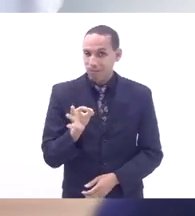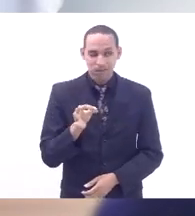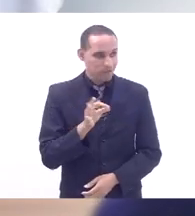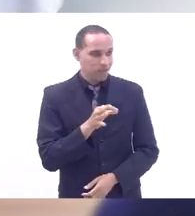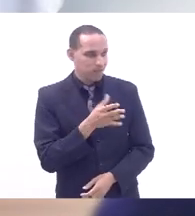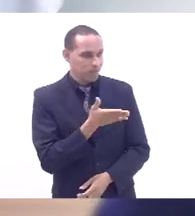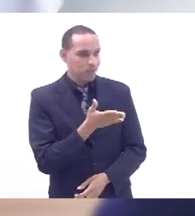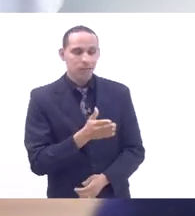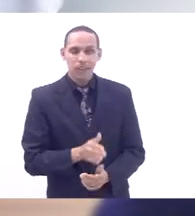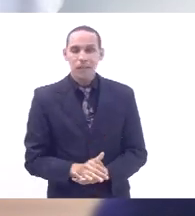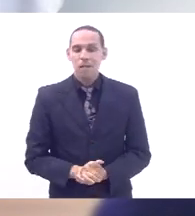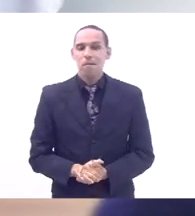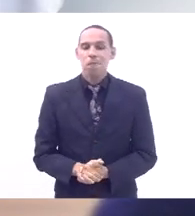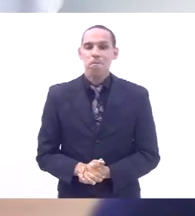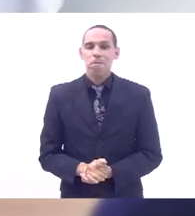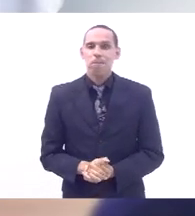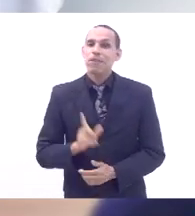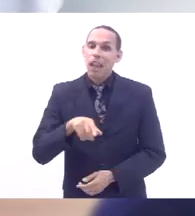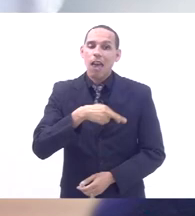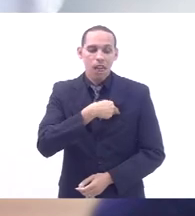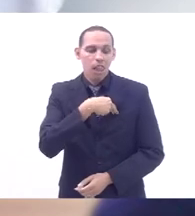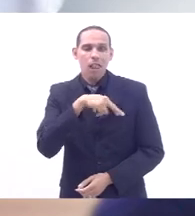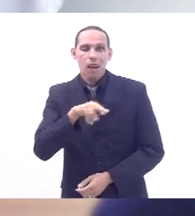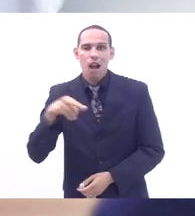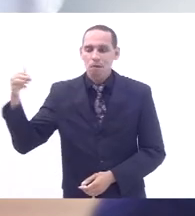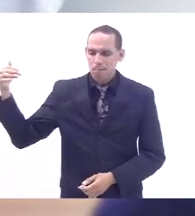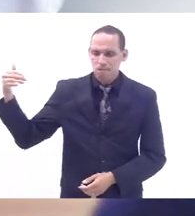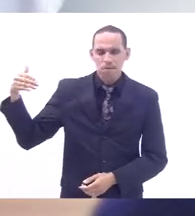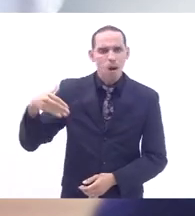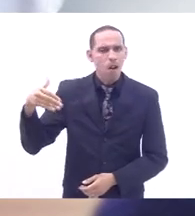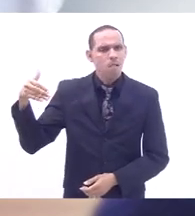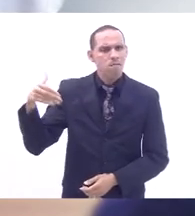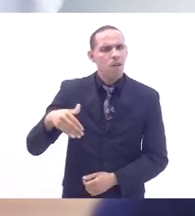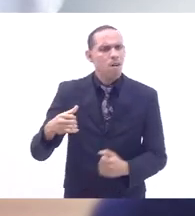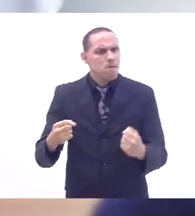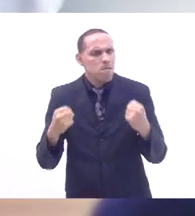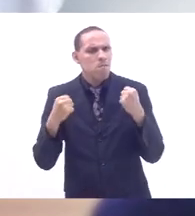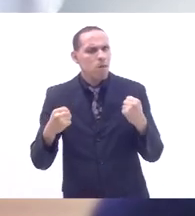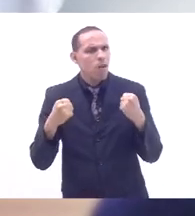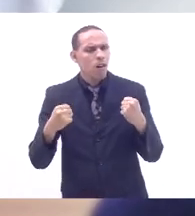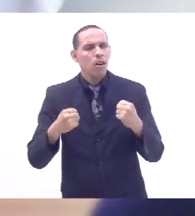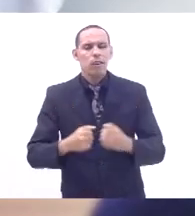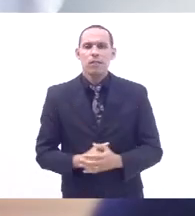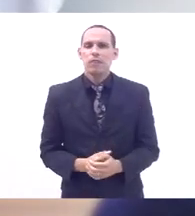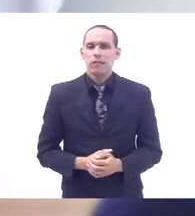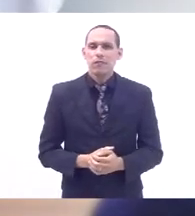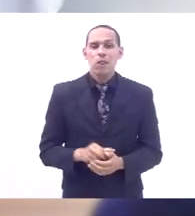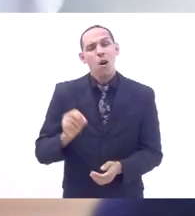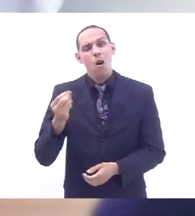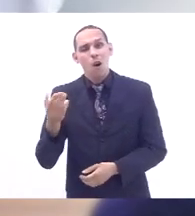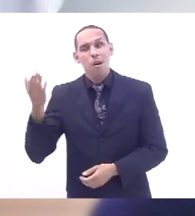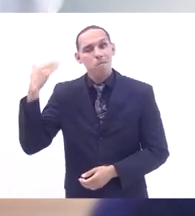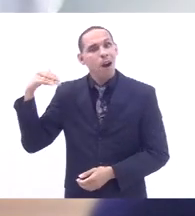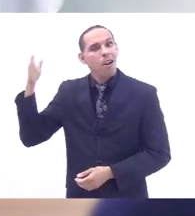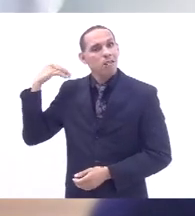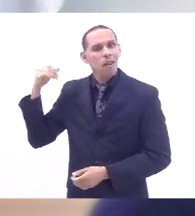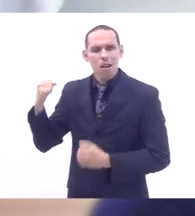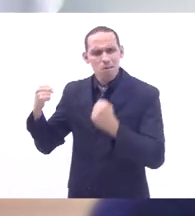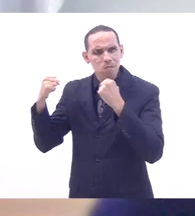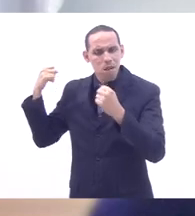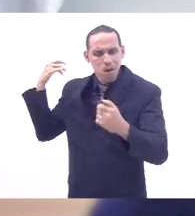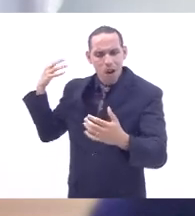Que é uma religião que está vindo forte, ou que já vem vindo forte,